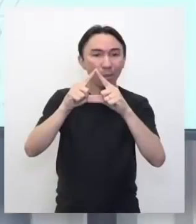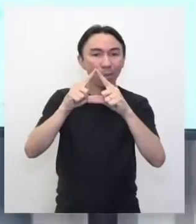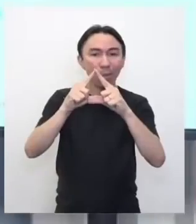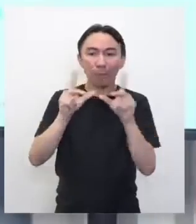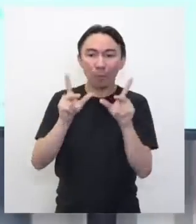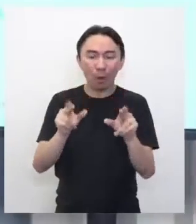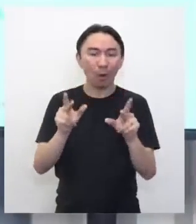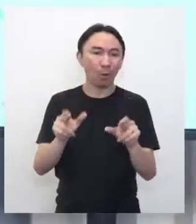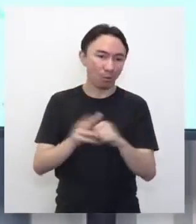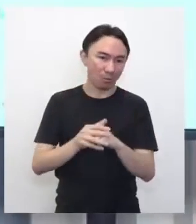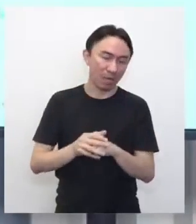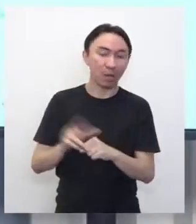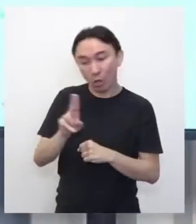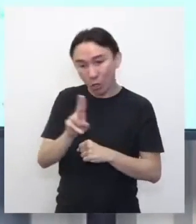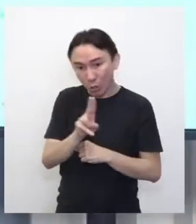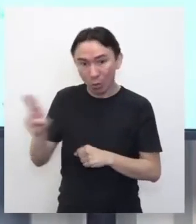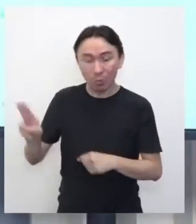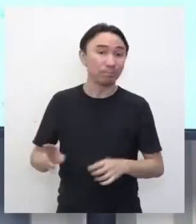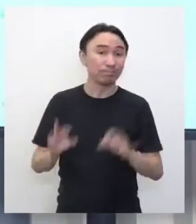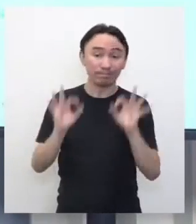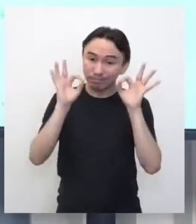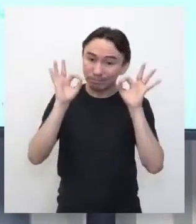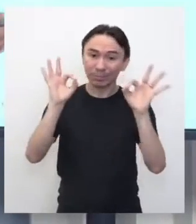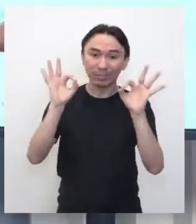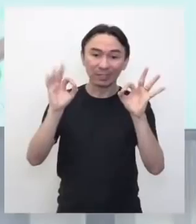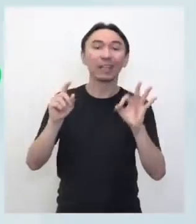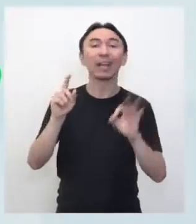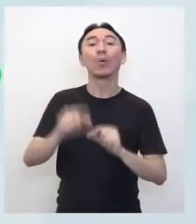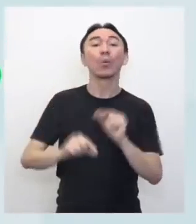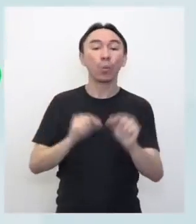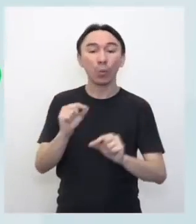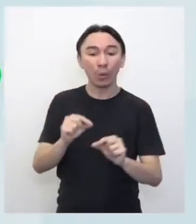nome especial. Ela recebe o nome de tetraedro.